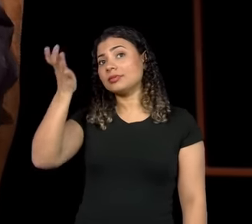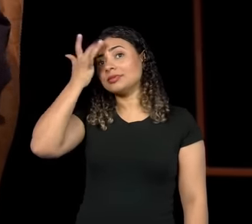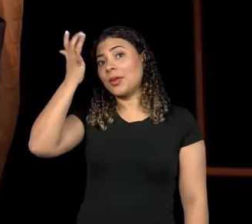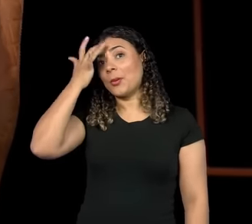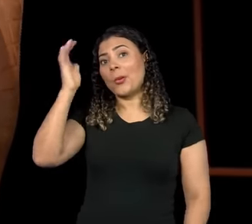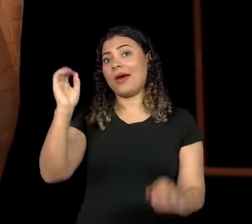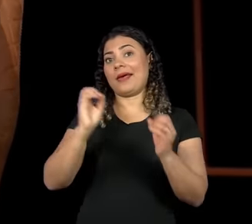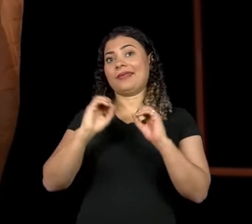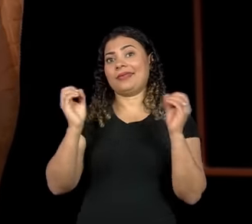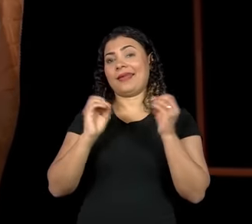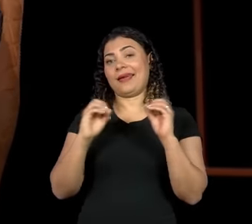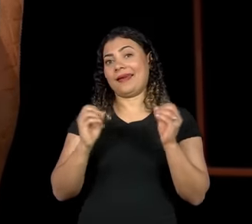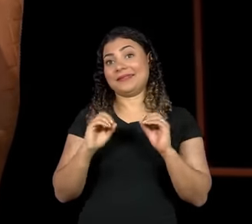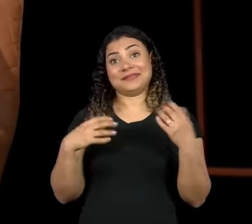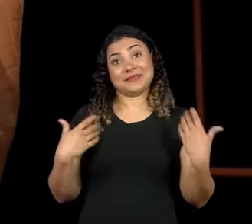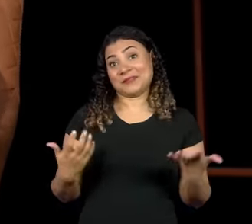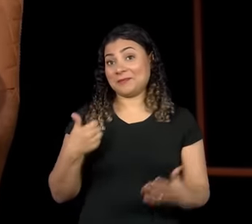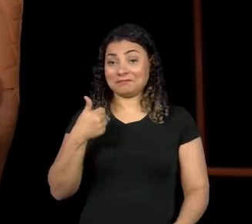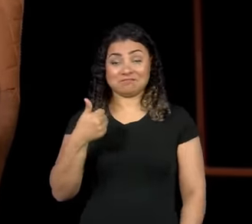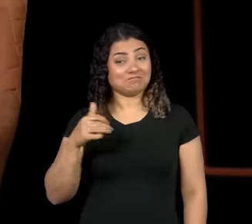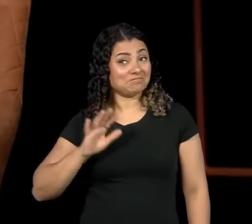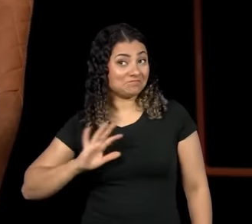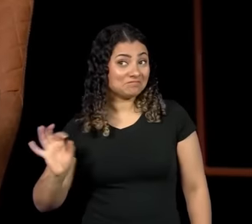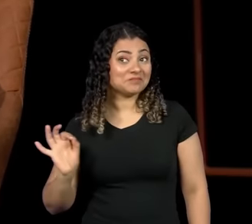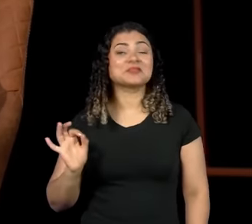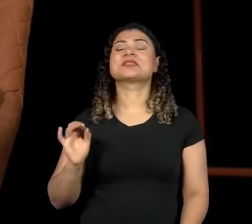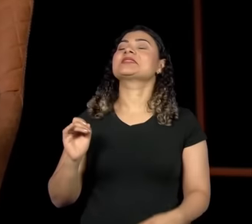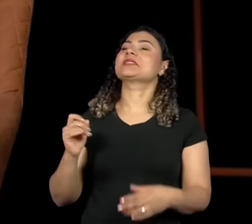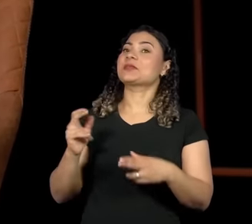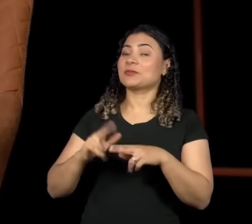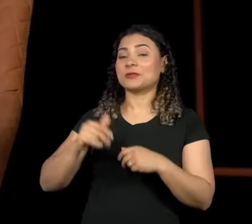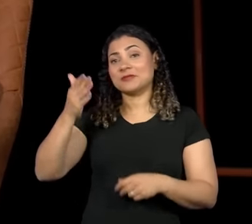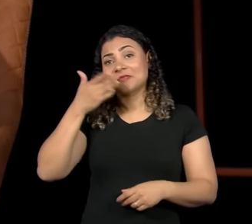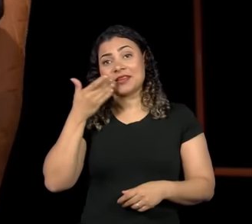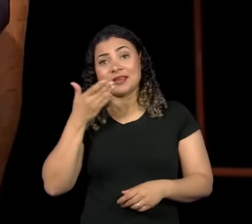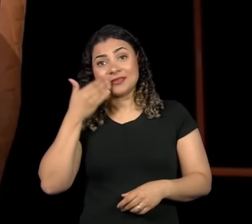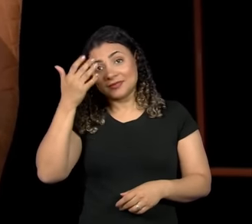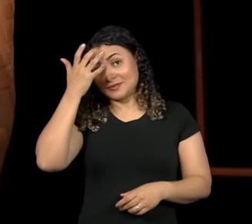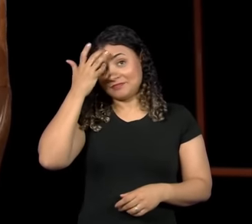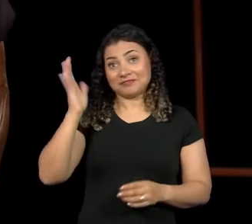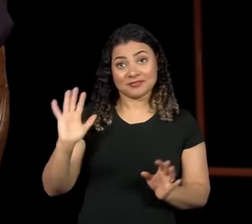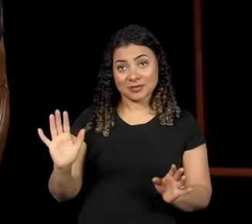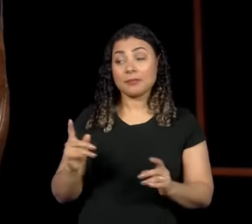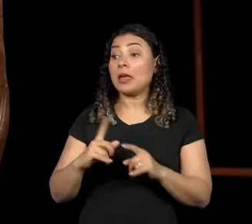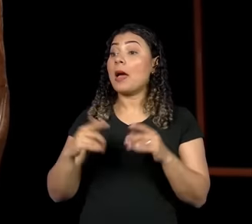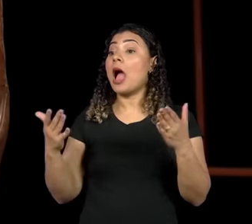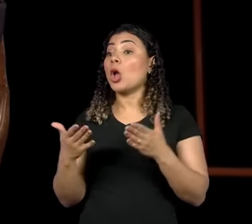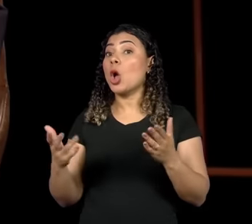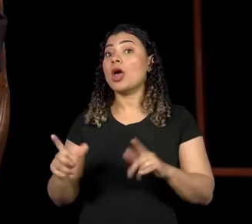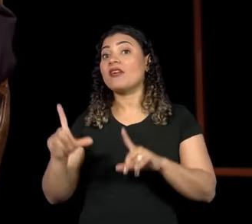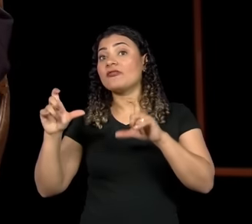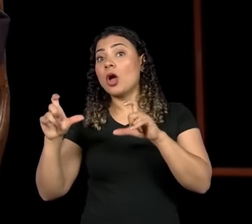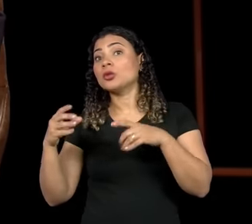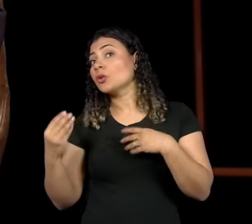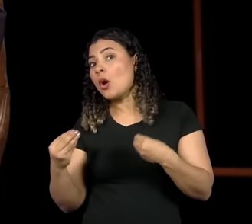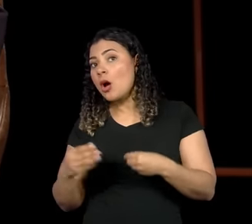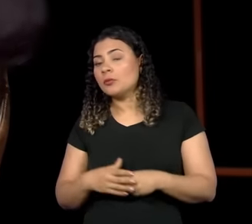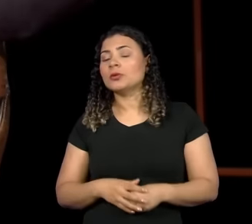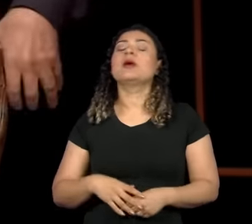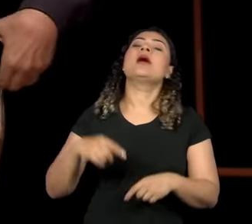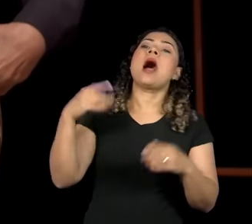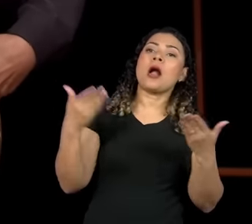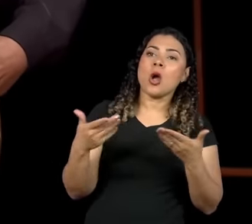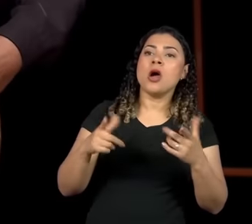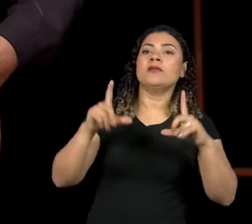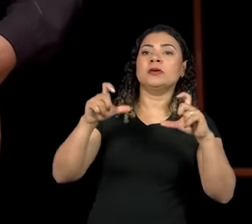né? Tem alguém ali dirigindo e dizendo, não, agora é isso, agora é aquilo,